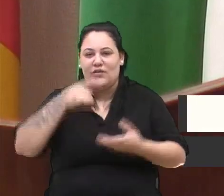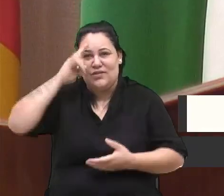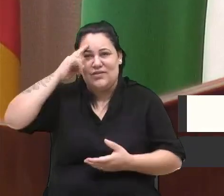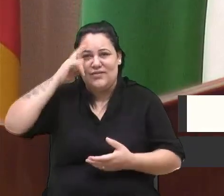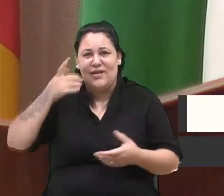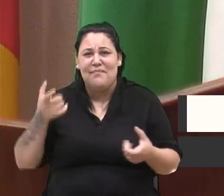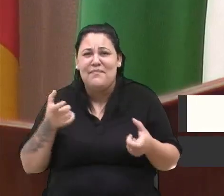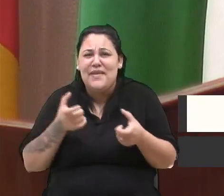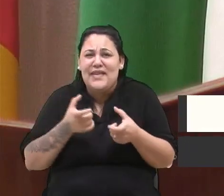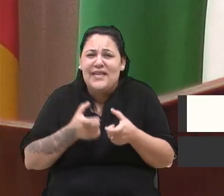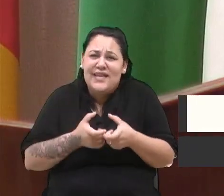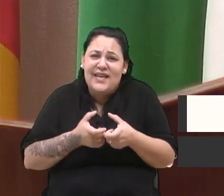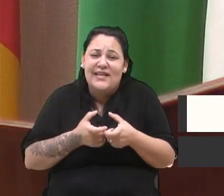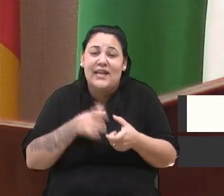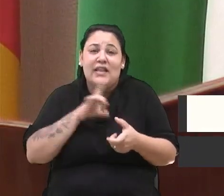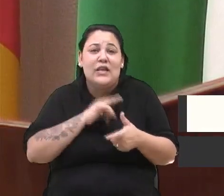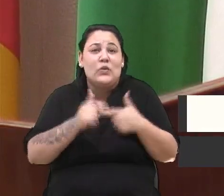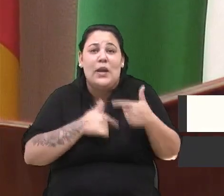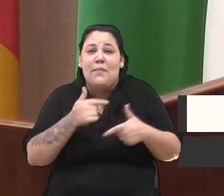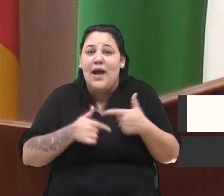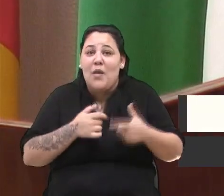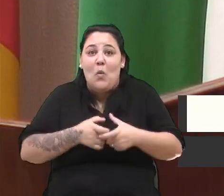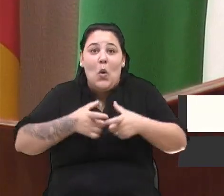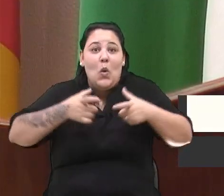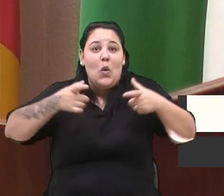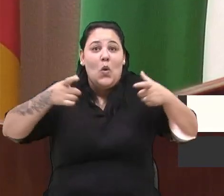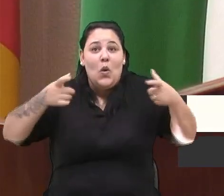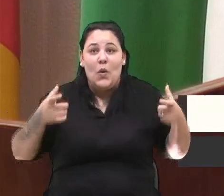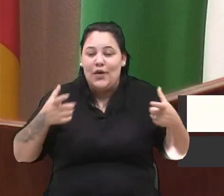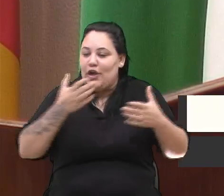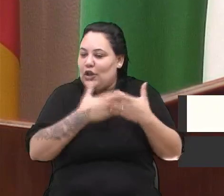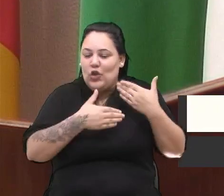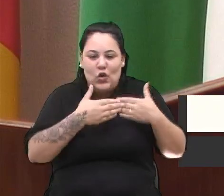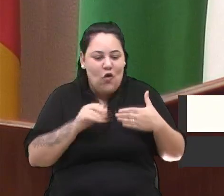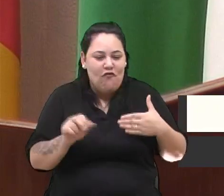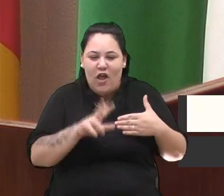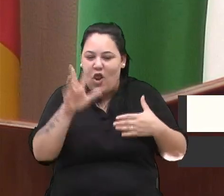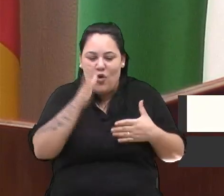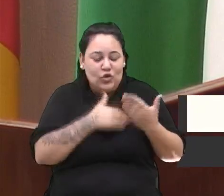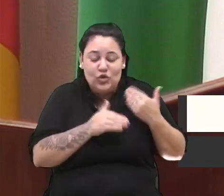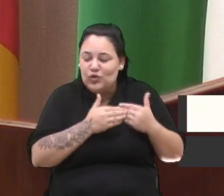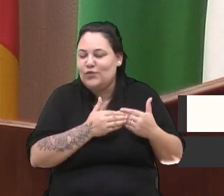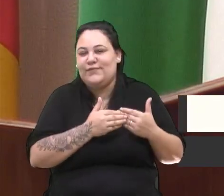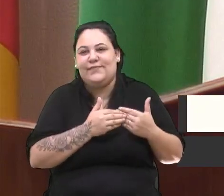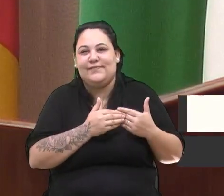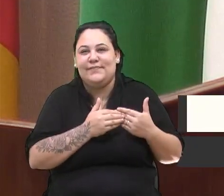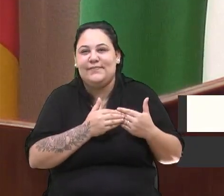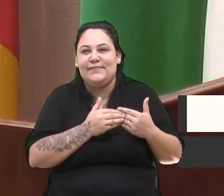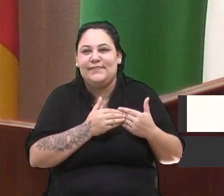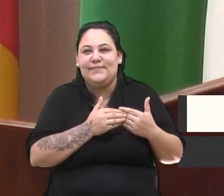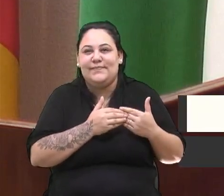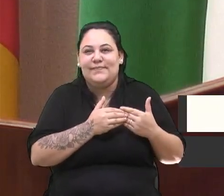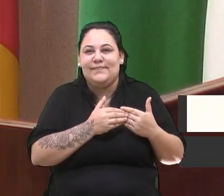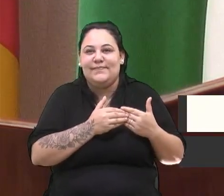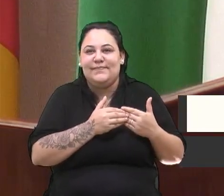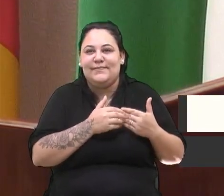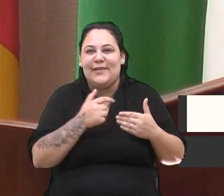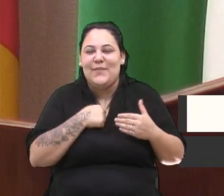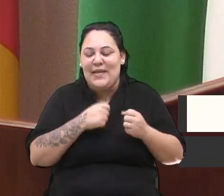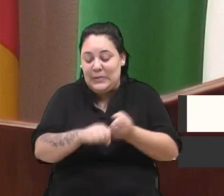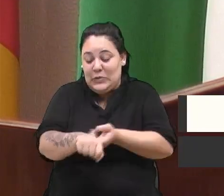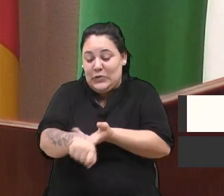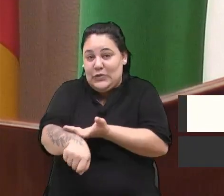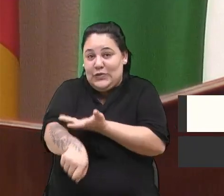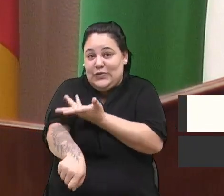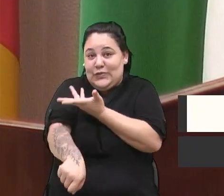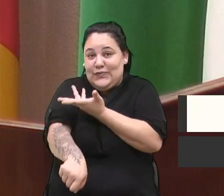diante do trabalho tão grande em todos os sentidos, né, que eles fazem. E me arrepiei agora de lembrar disso, foi